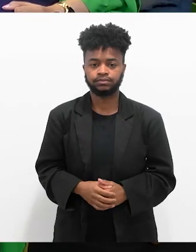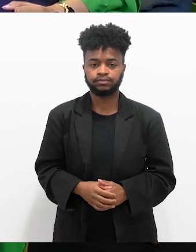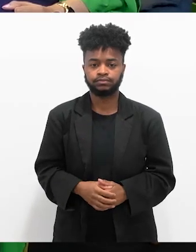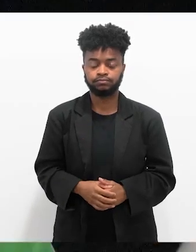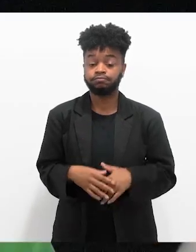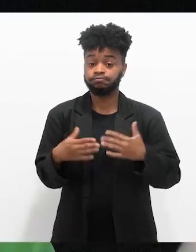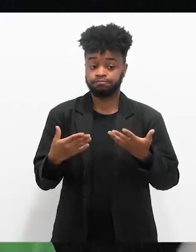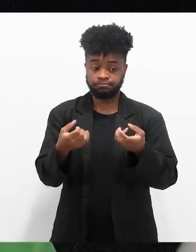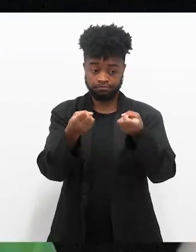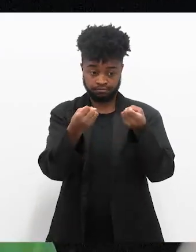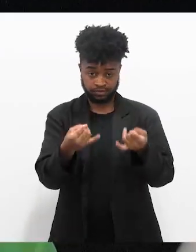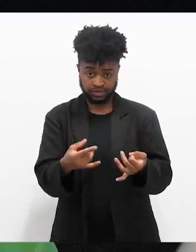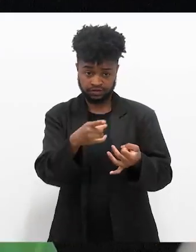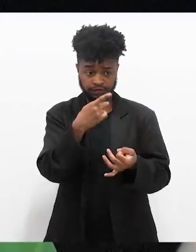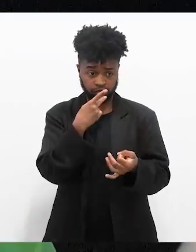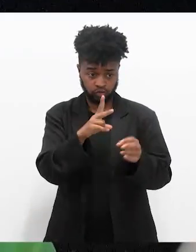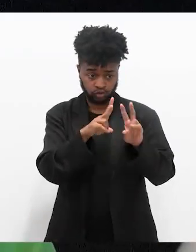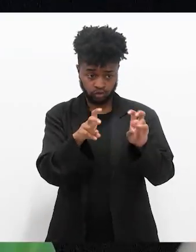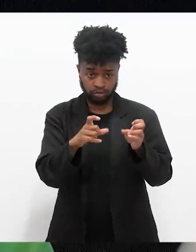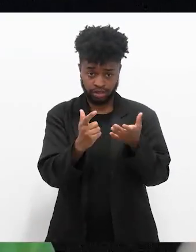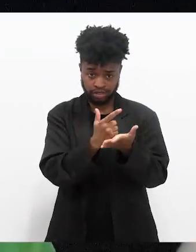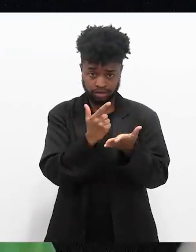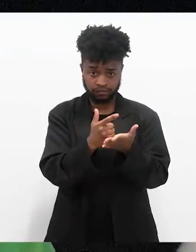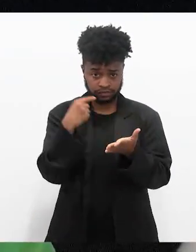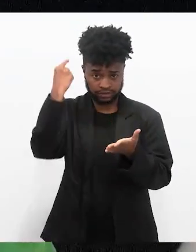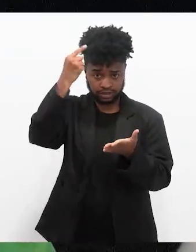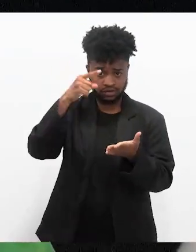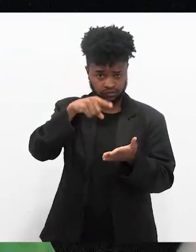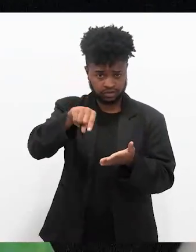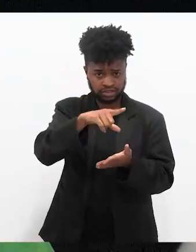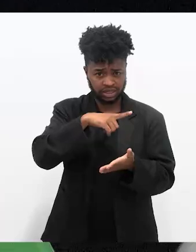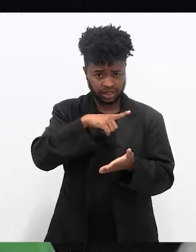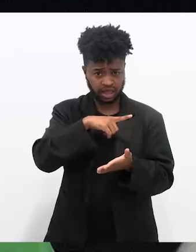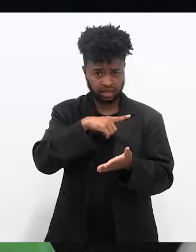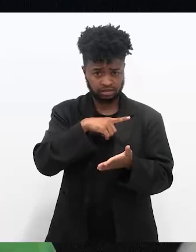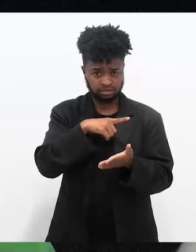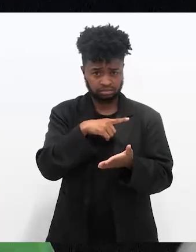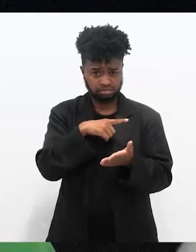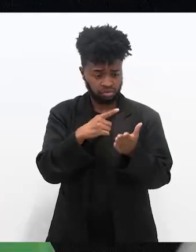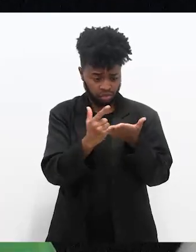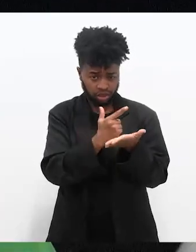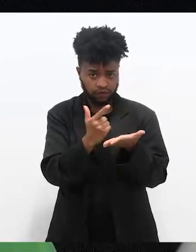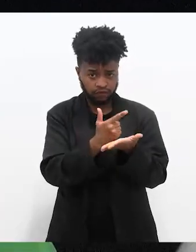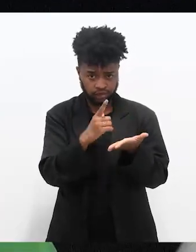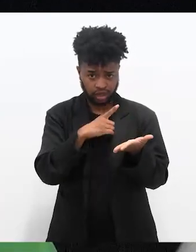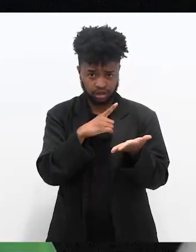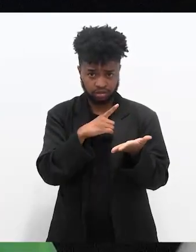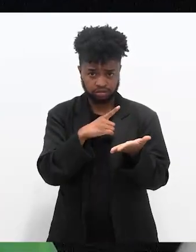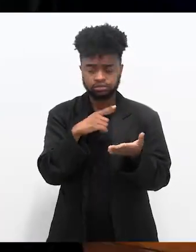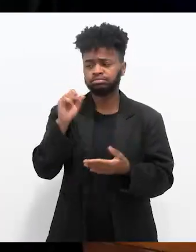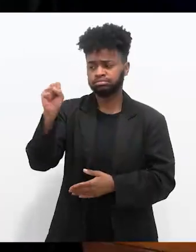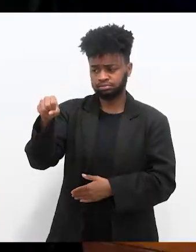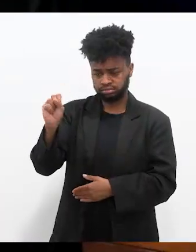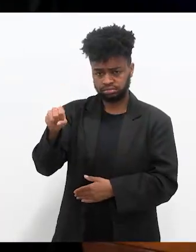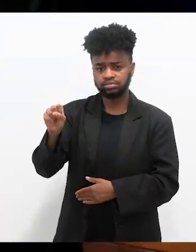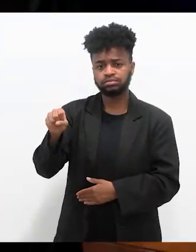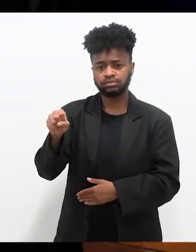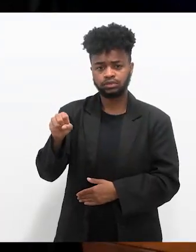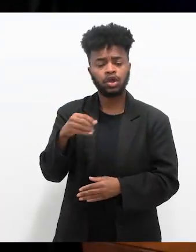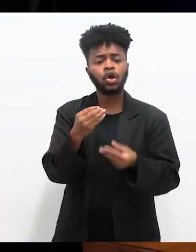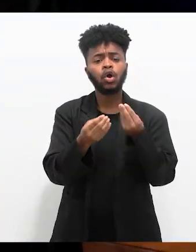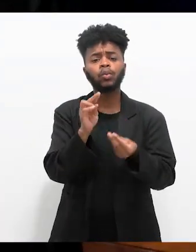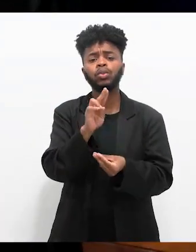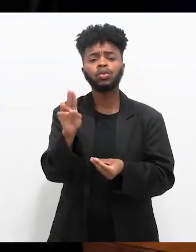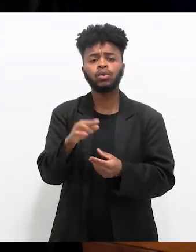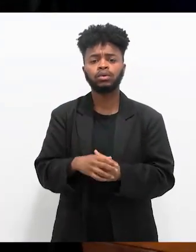uma coisa, você falou das escrituras. Então, vocês têm uma escritura, vocês têm um livro a seguir. Temos. Como